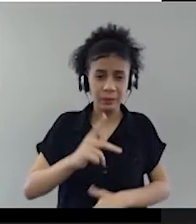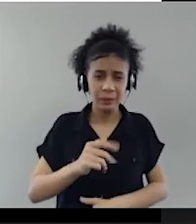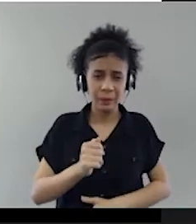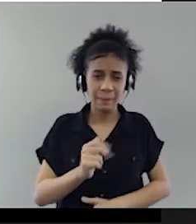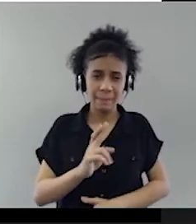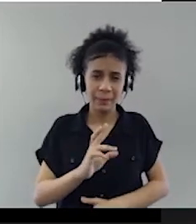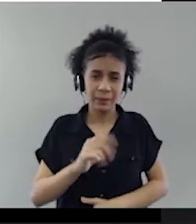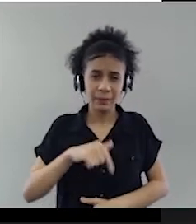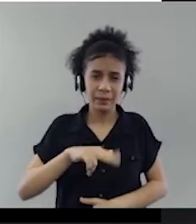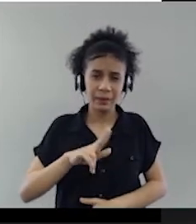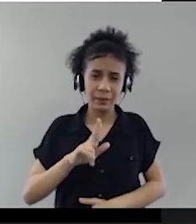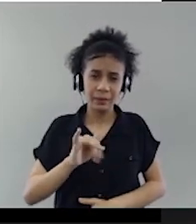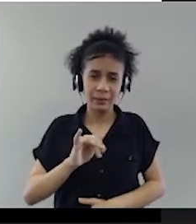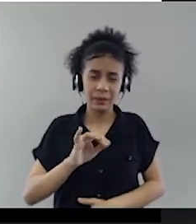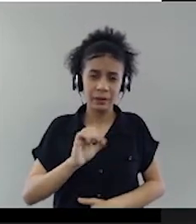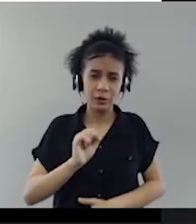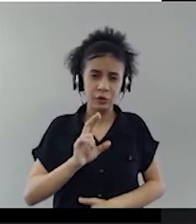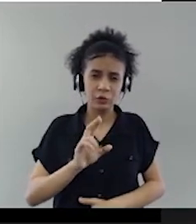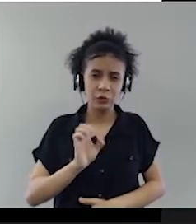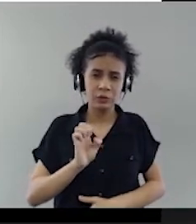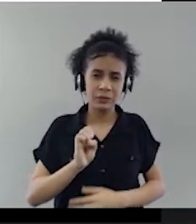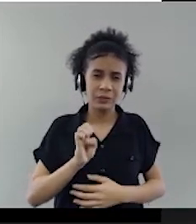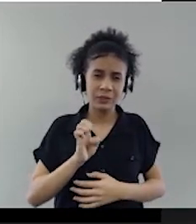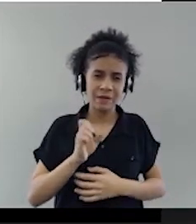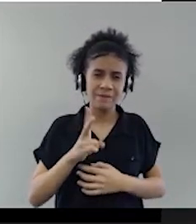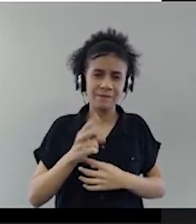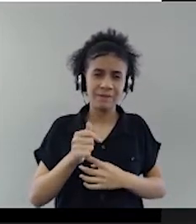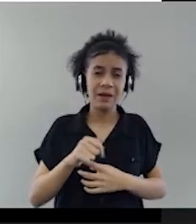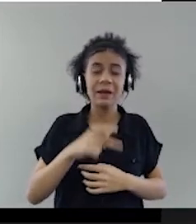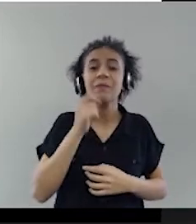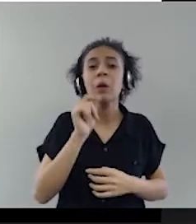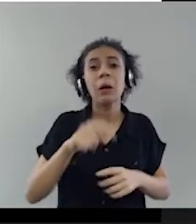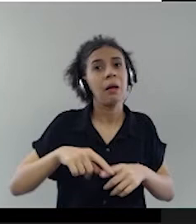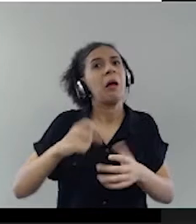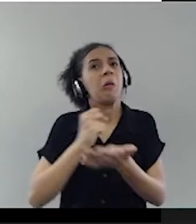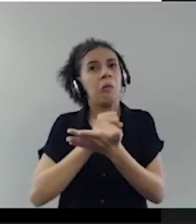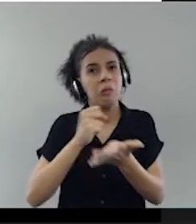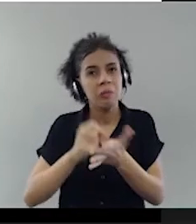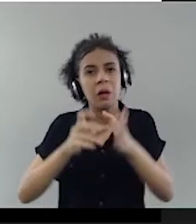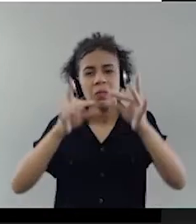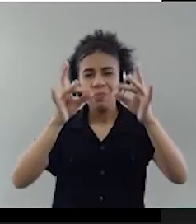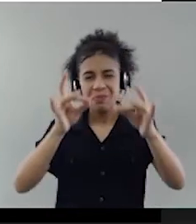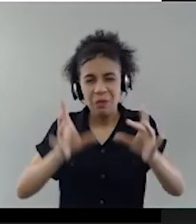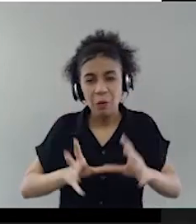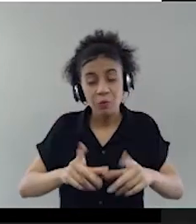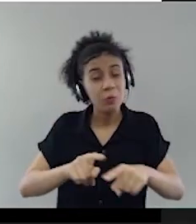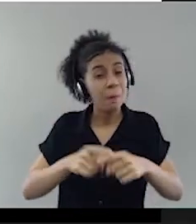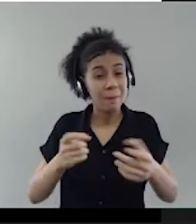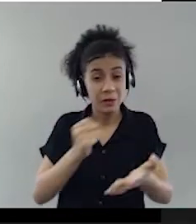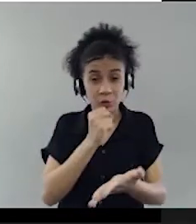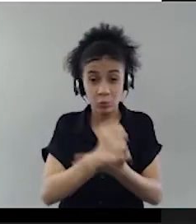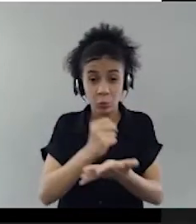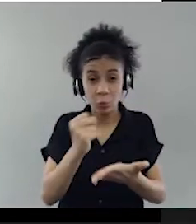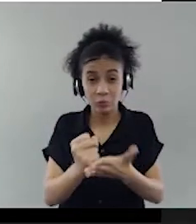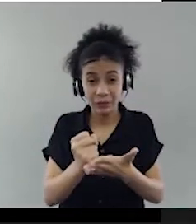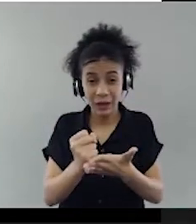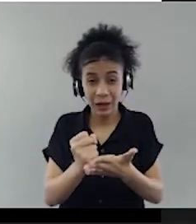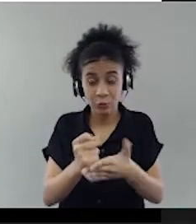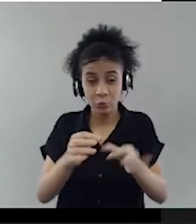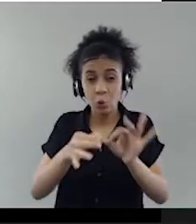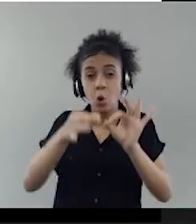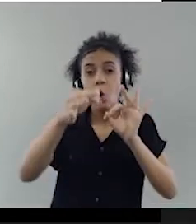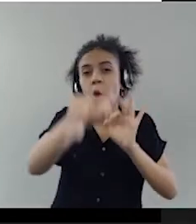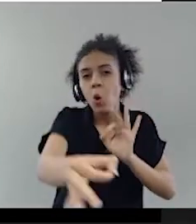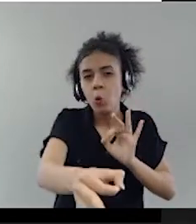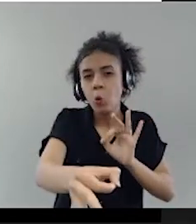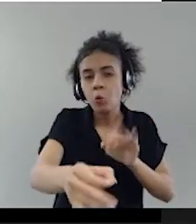servanda parte do pressuposto de que o contrato é completo, mas os contratos de longo prazo eles são deliberadamente